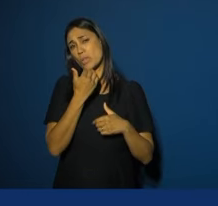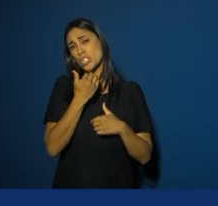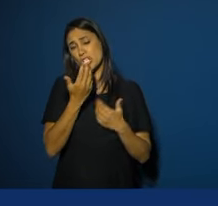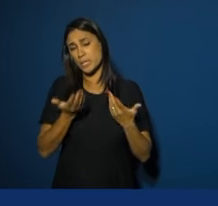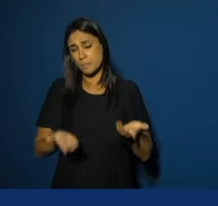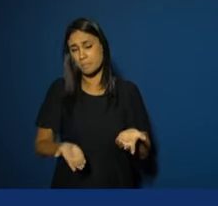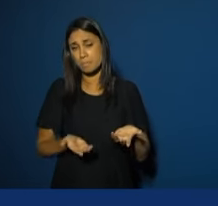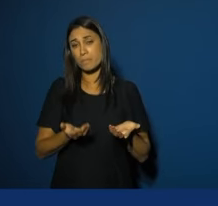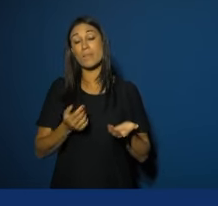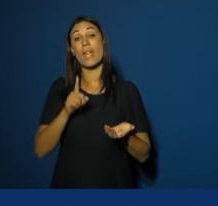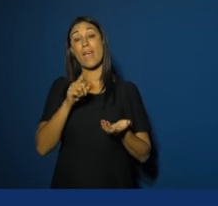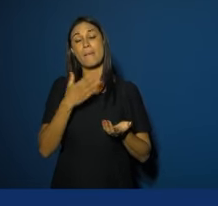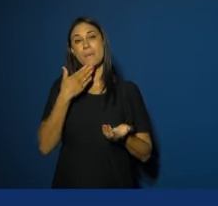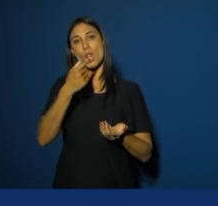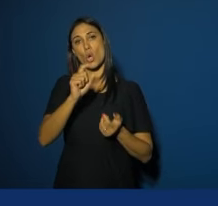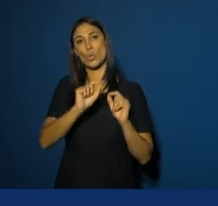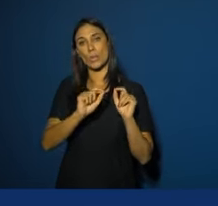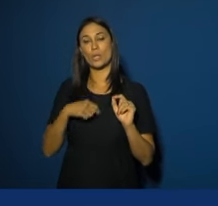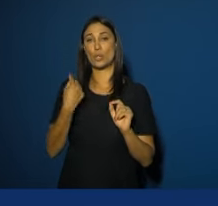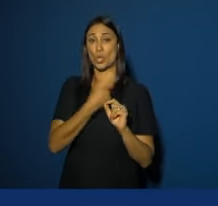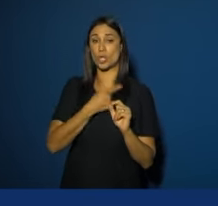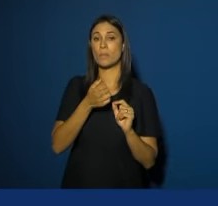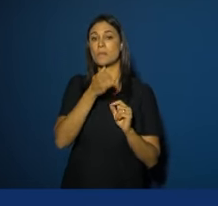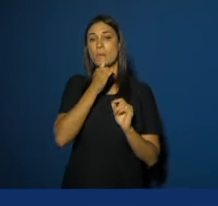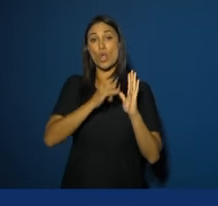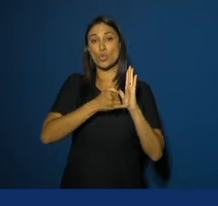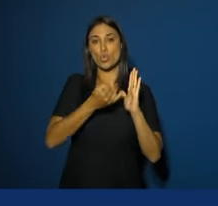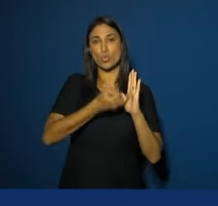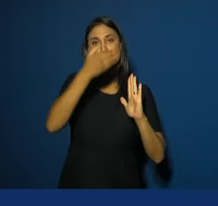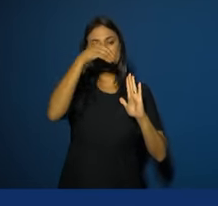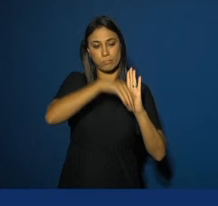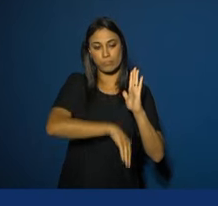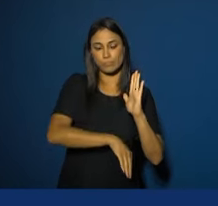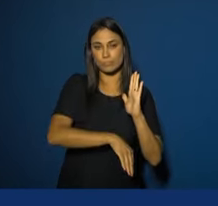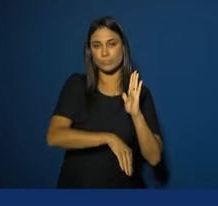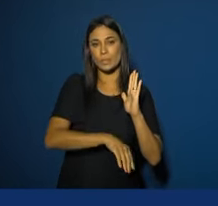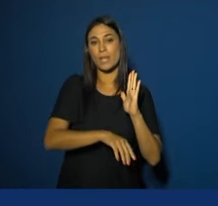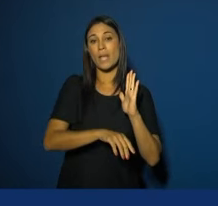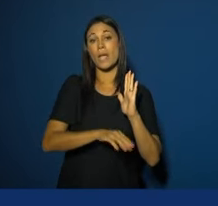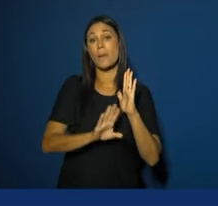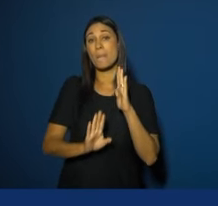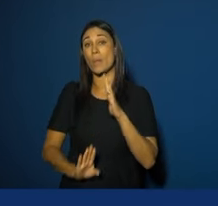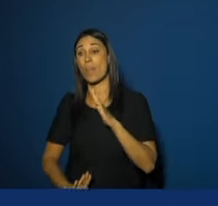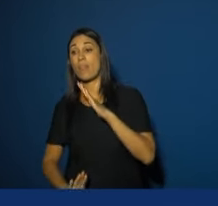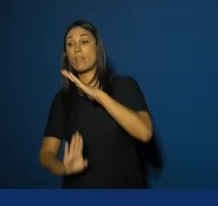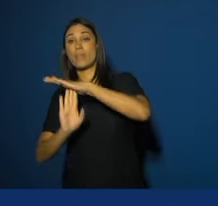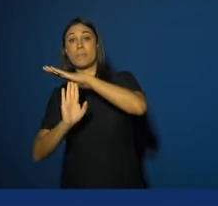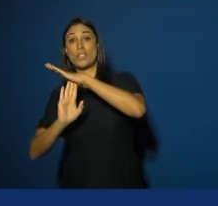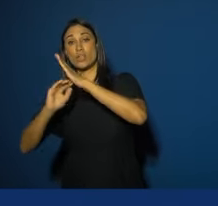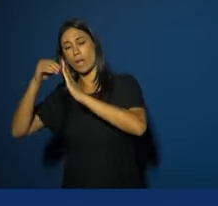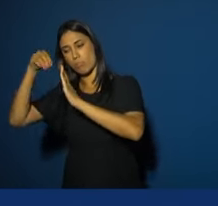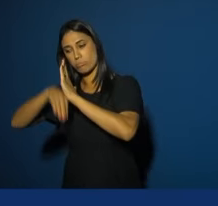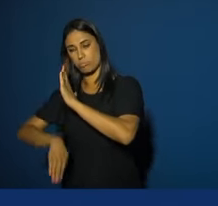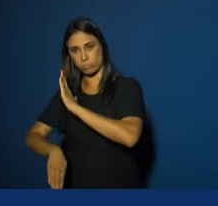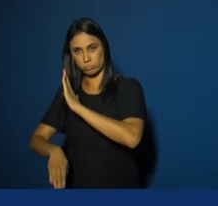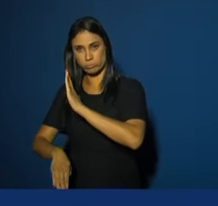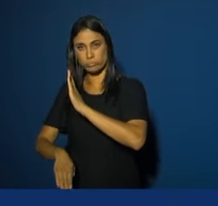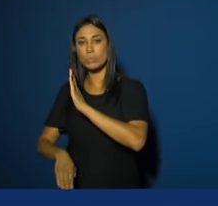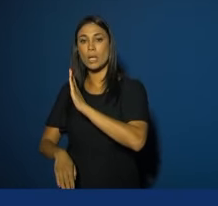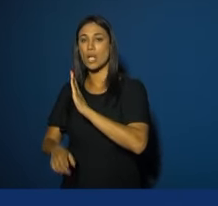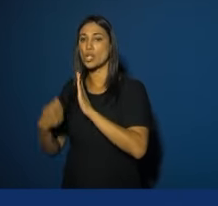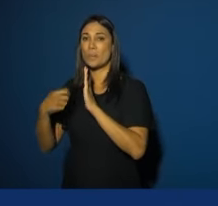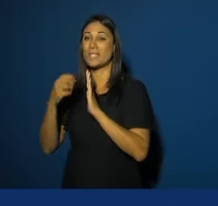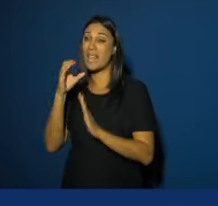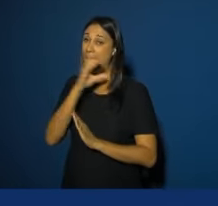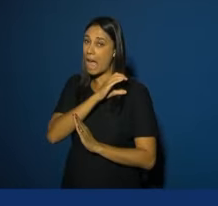pena vale mais a pena pra gente derrubar taxa de juro para o máximo que ela puder cair não precisa